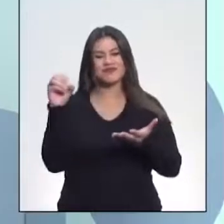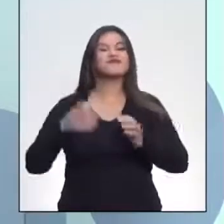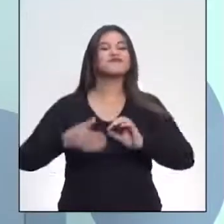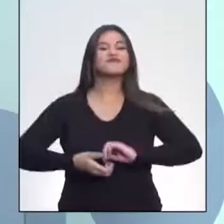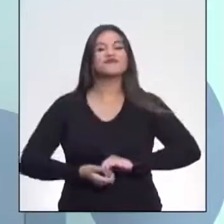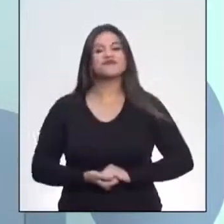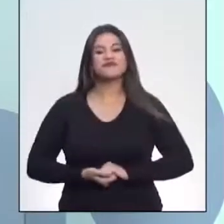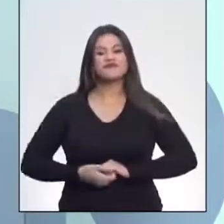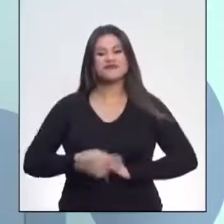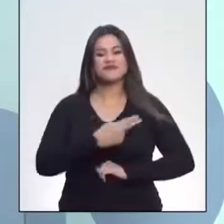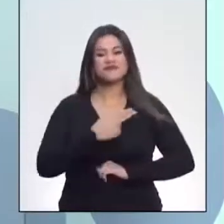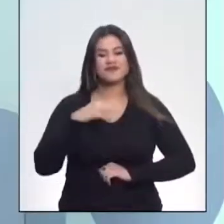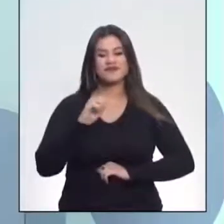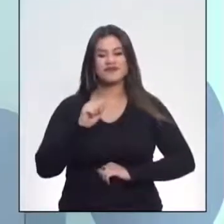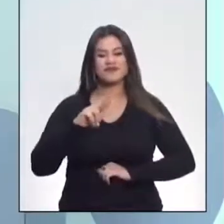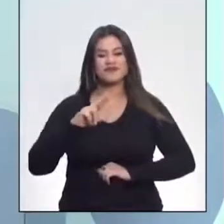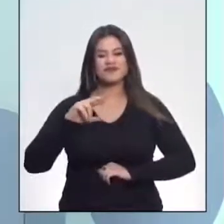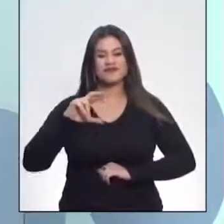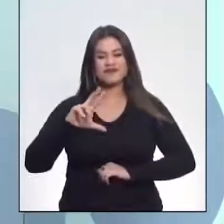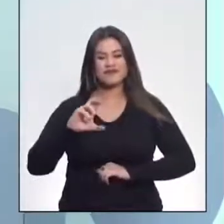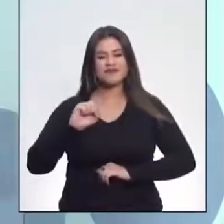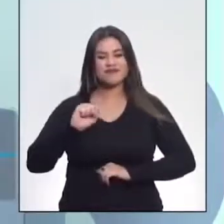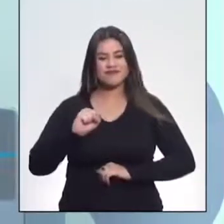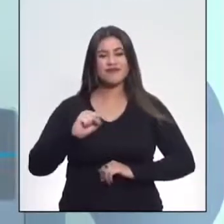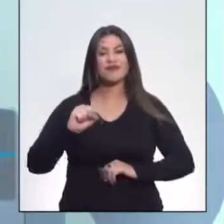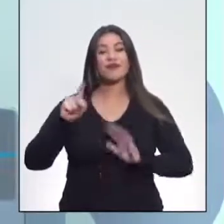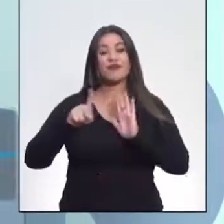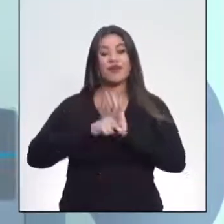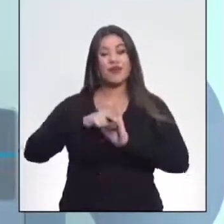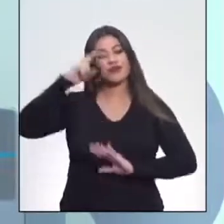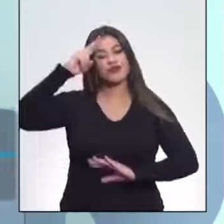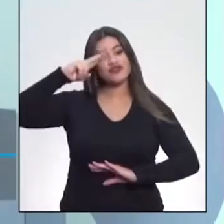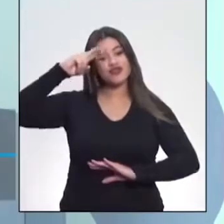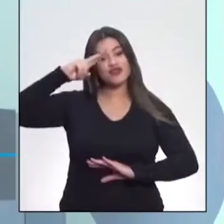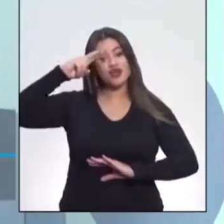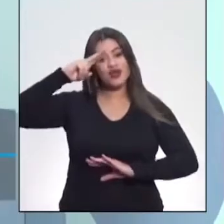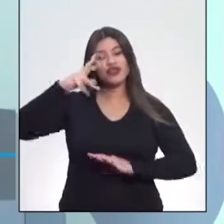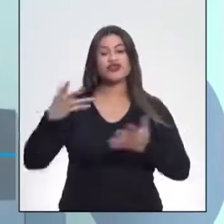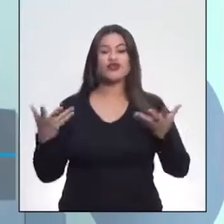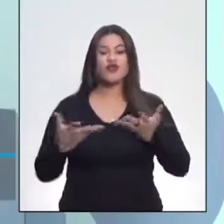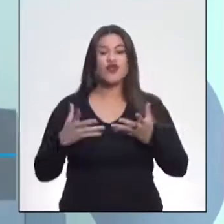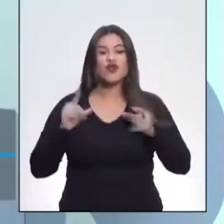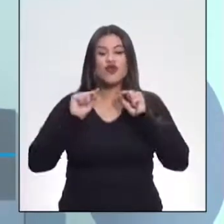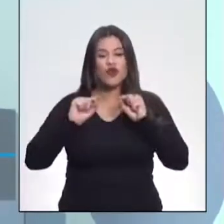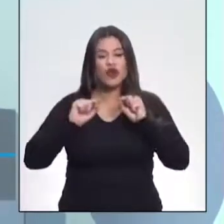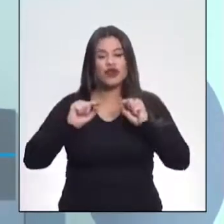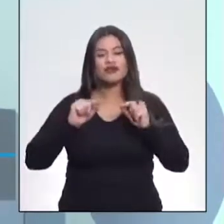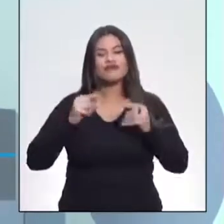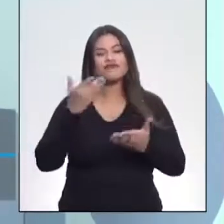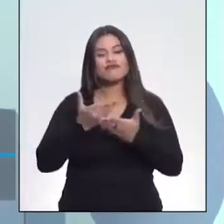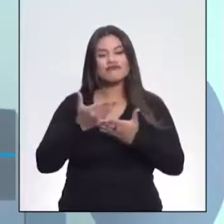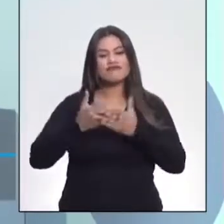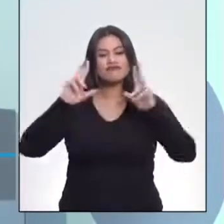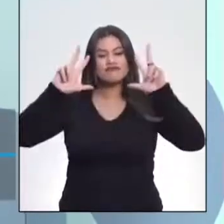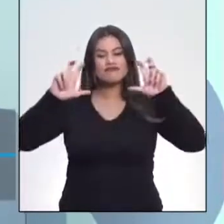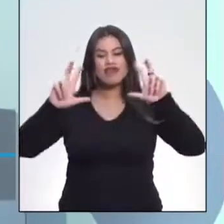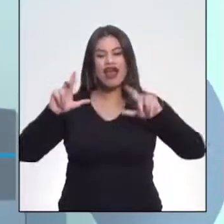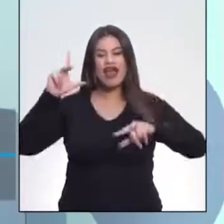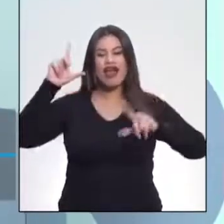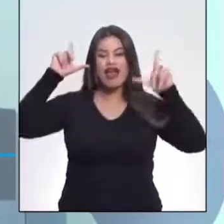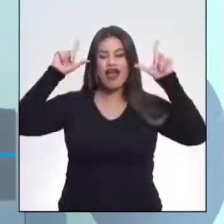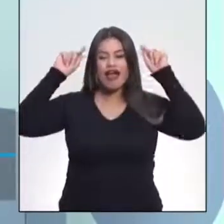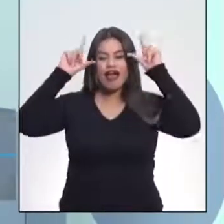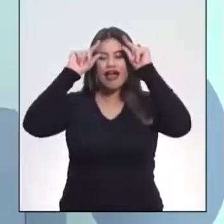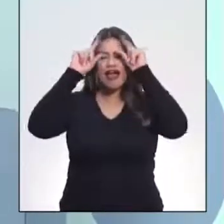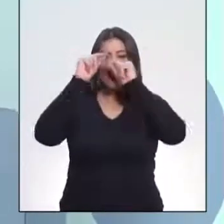Paulo eu sou o professor Carlos Neri professor de história e hoje nós teremos uma aula sobre a Grécia antiga